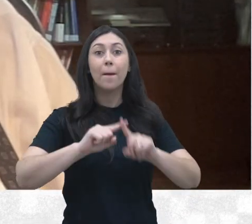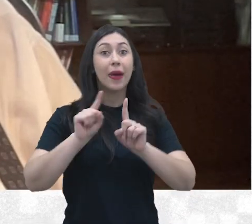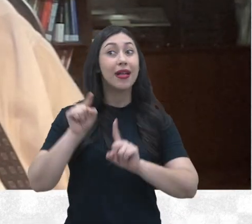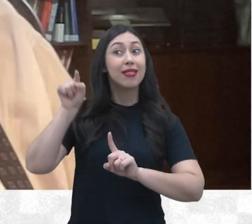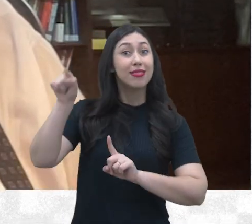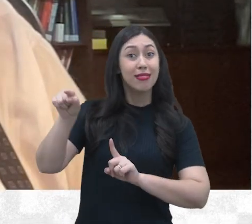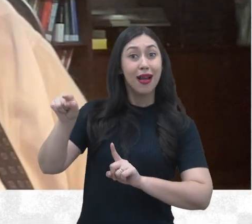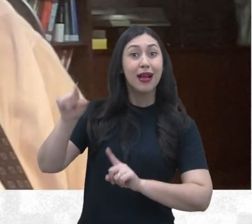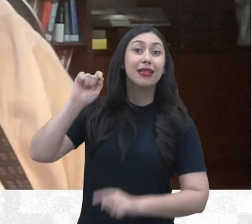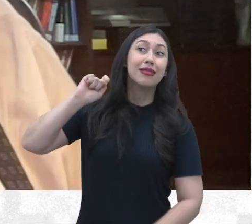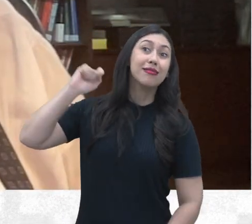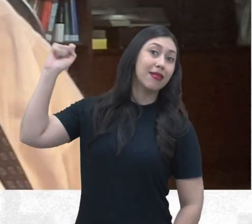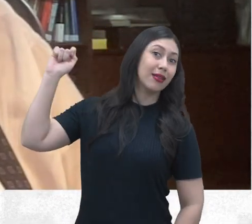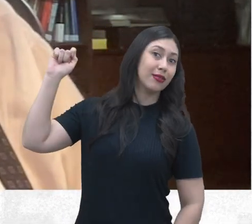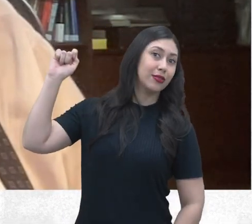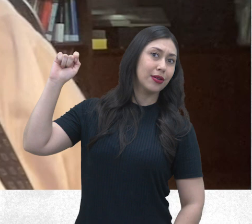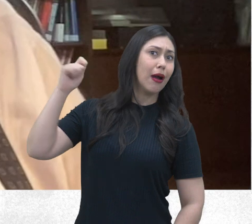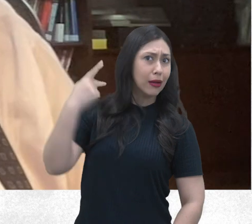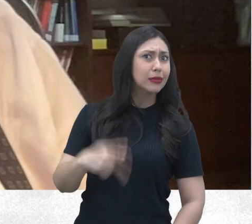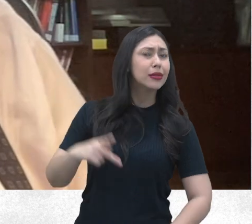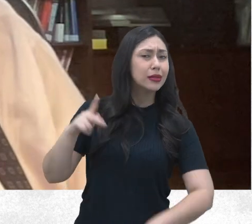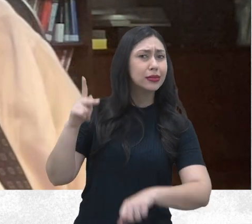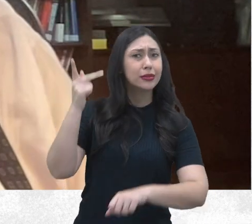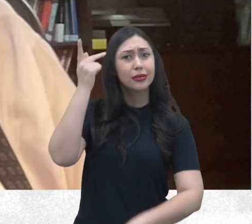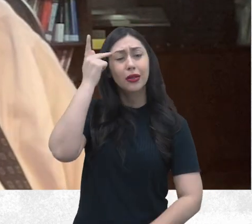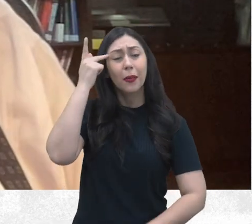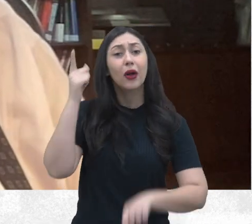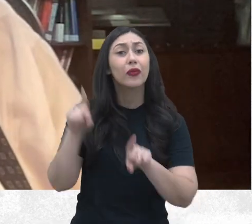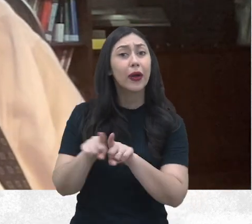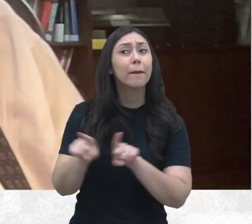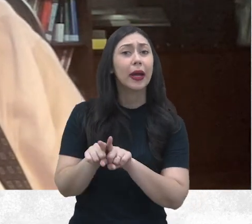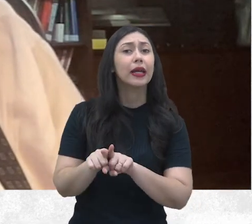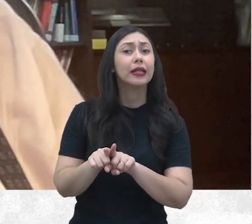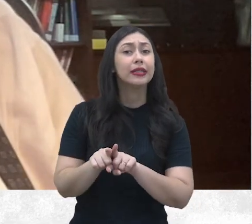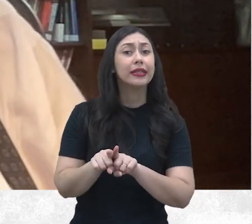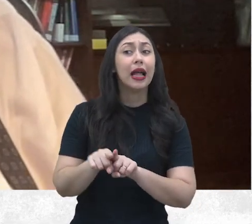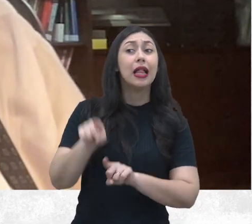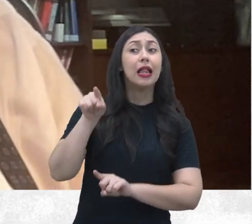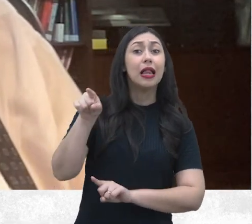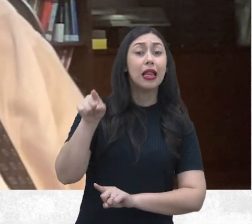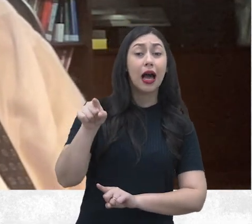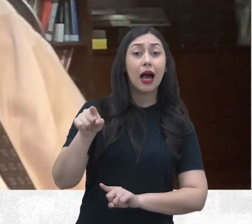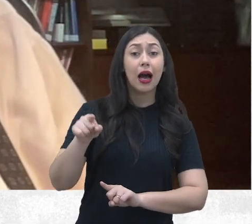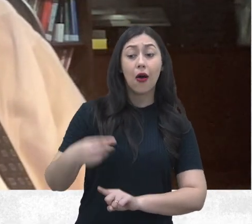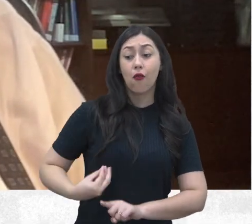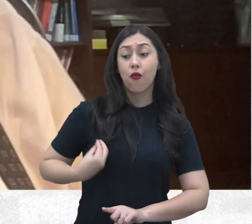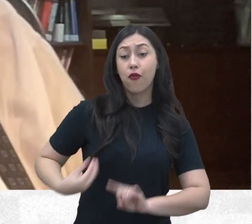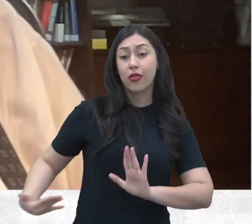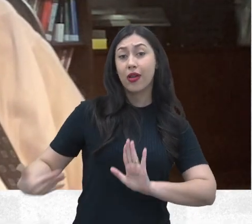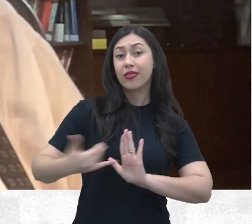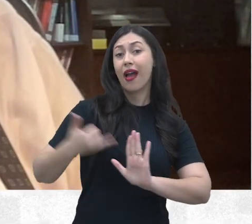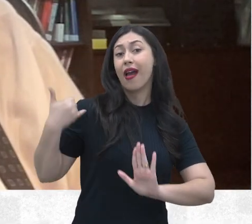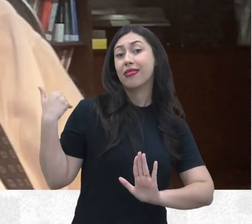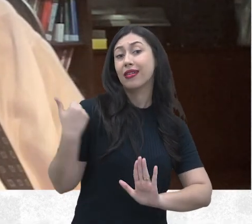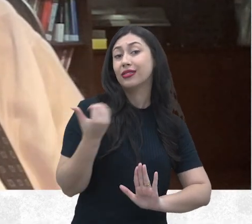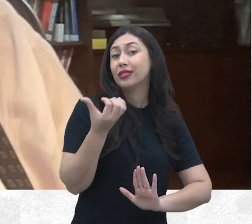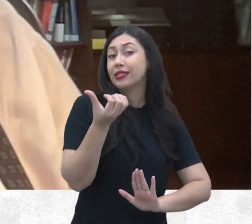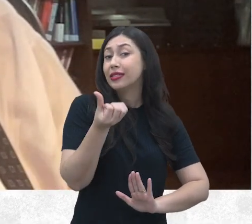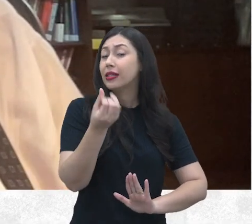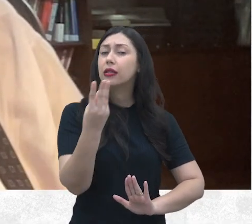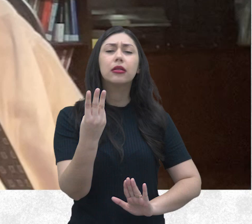em Cidade Tiradentes, que é na mesma cidade de São Paulo, a 70 quilômetros daqui, minha expectativa de vida ao nascer